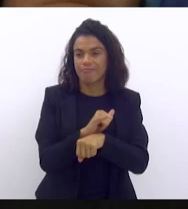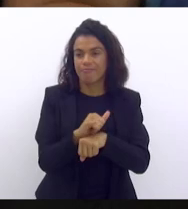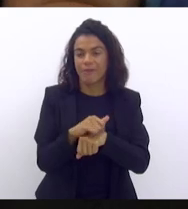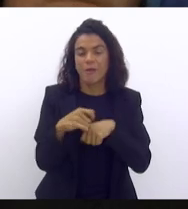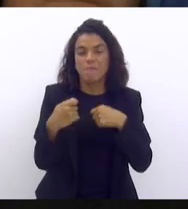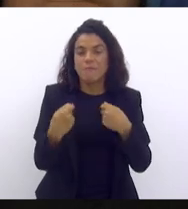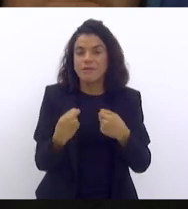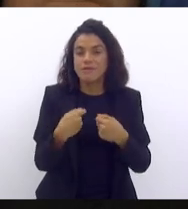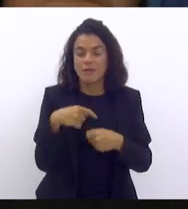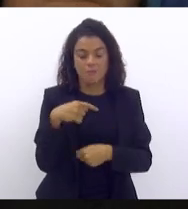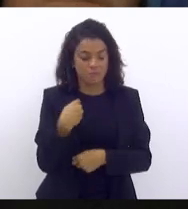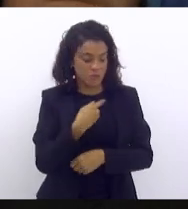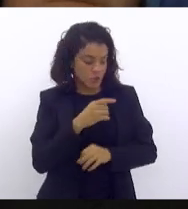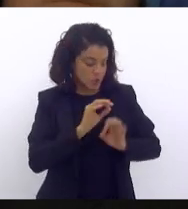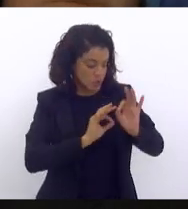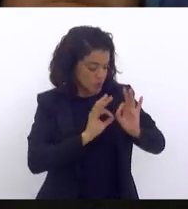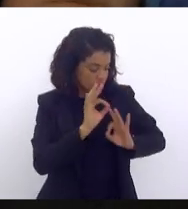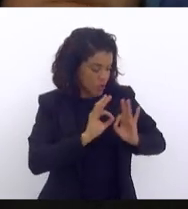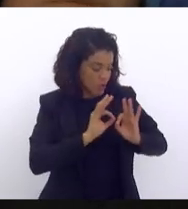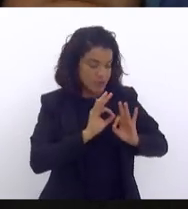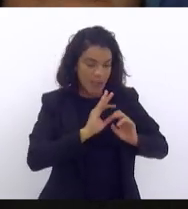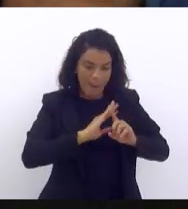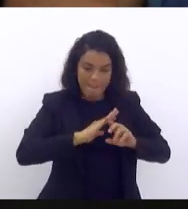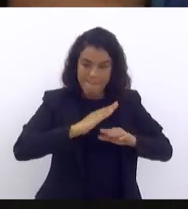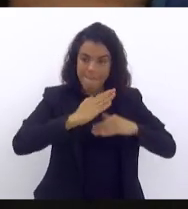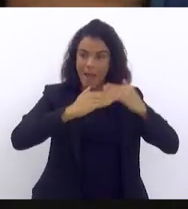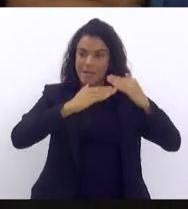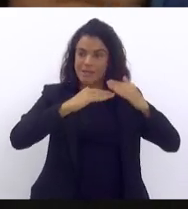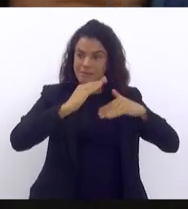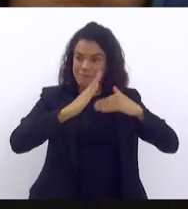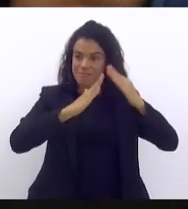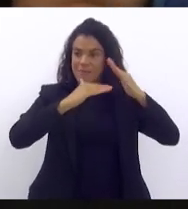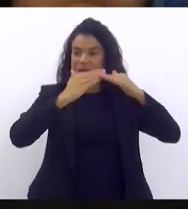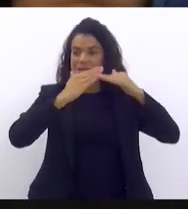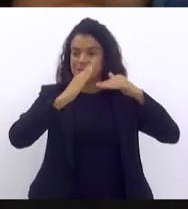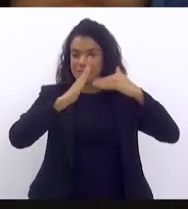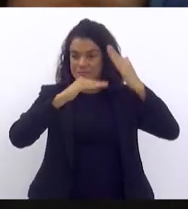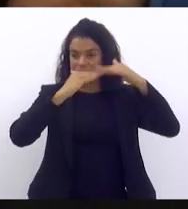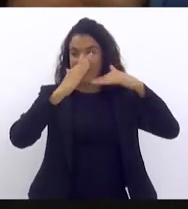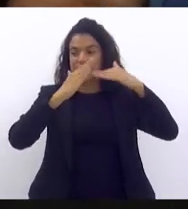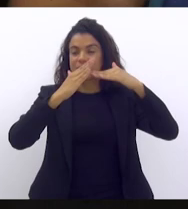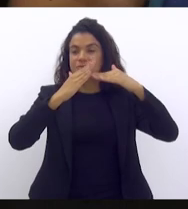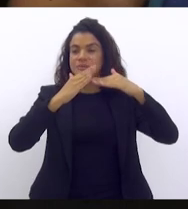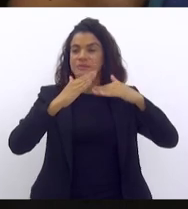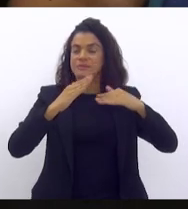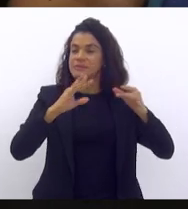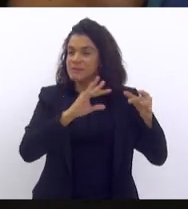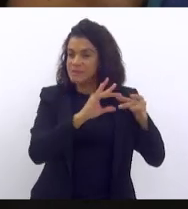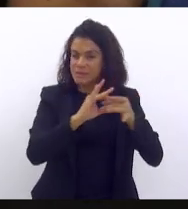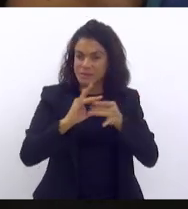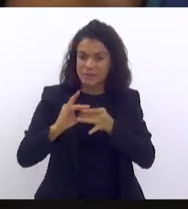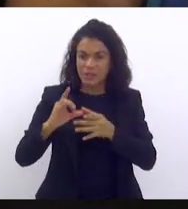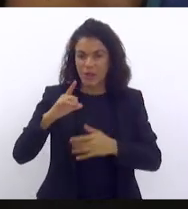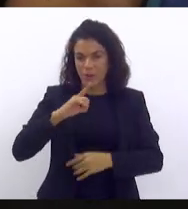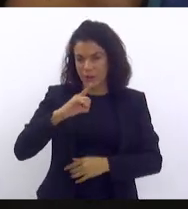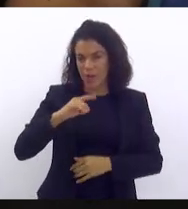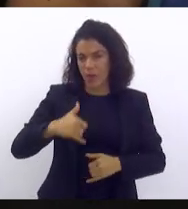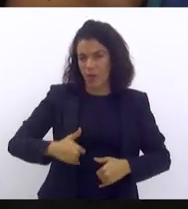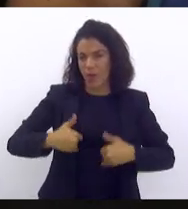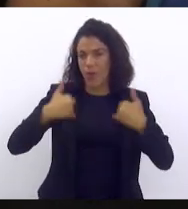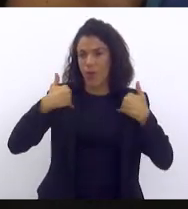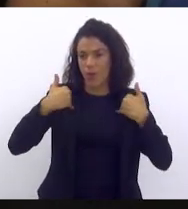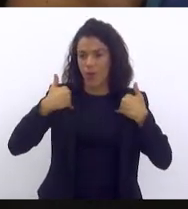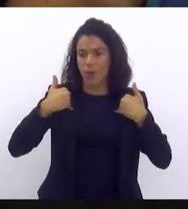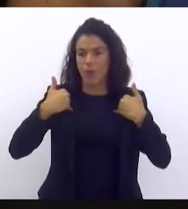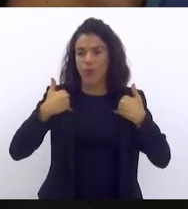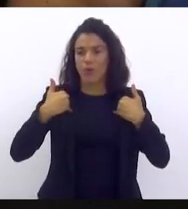Precisamos nos organizar cada vez mais. Nesse sentido, eu quero dizer que eu tenho um grande